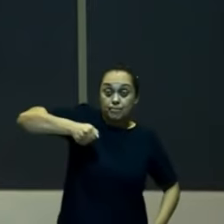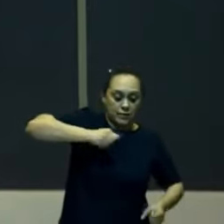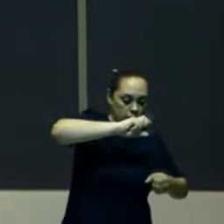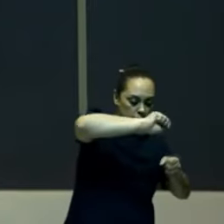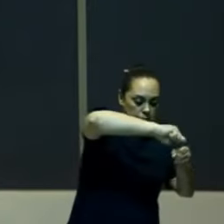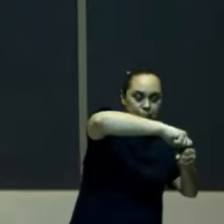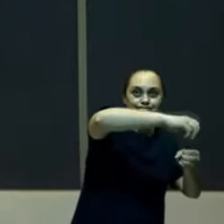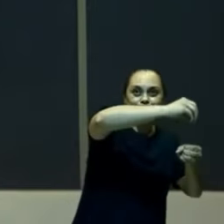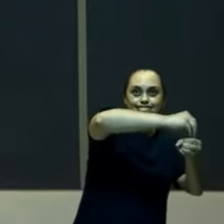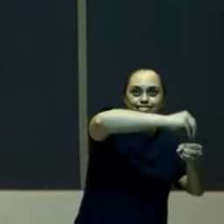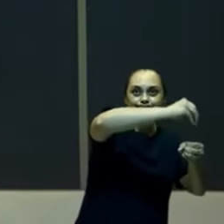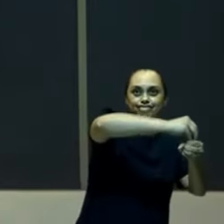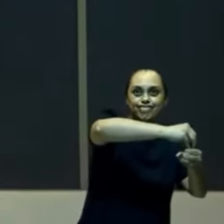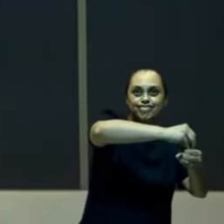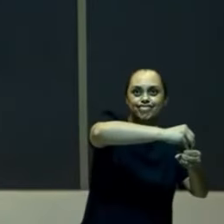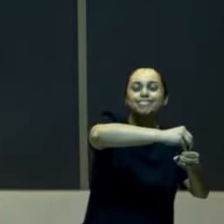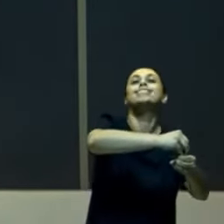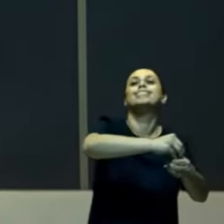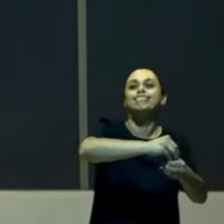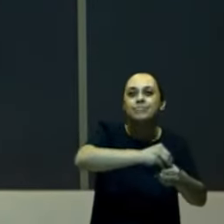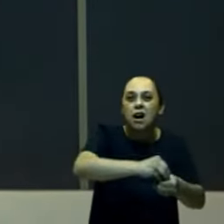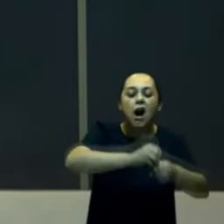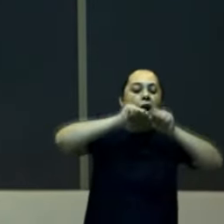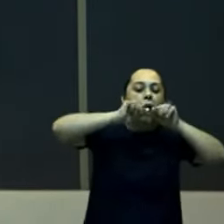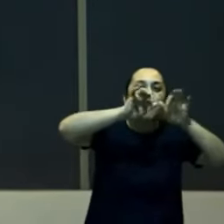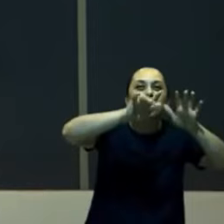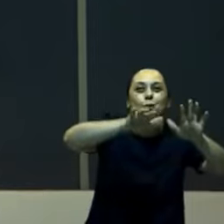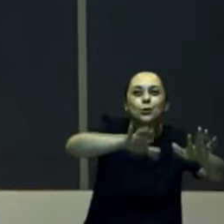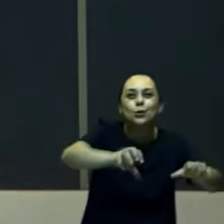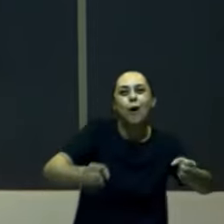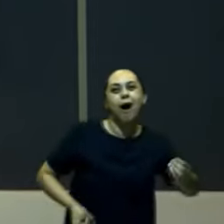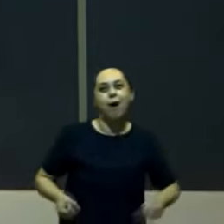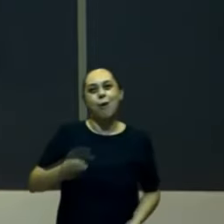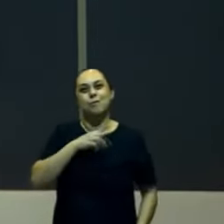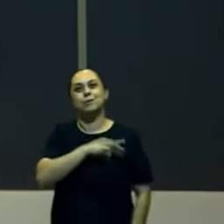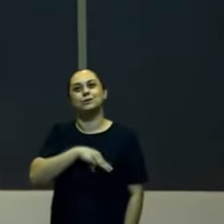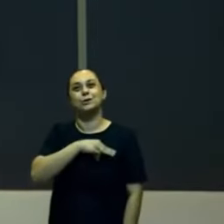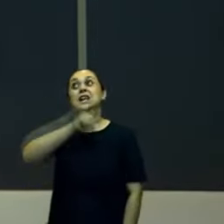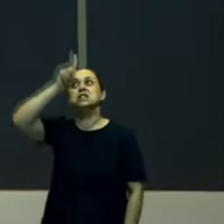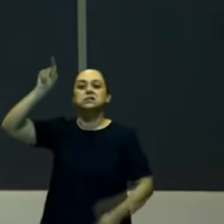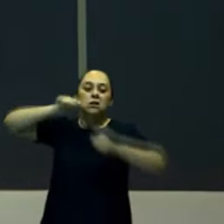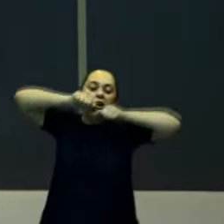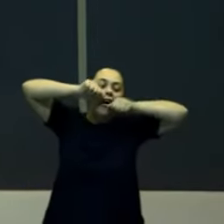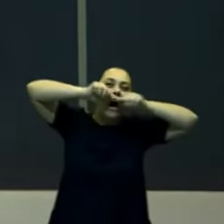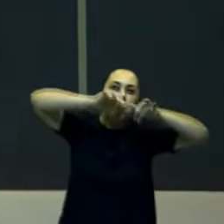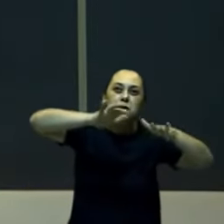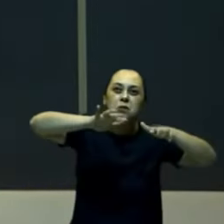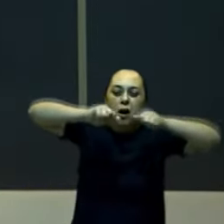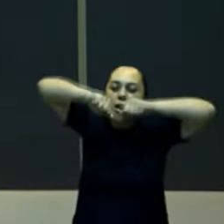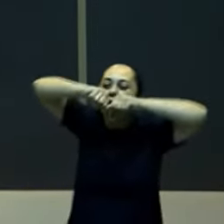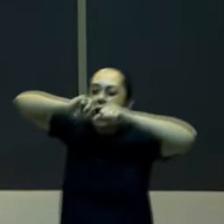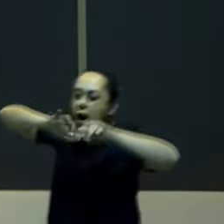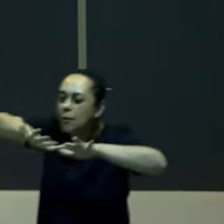obra missionária e Deus fez o resto. Deus foi providenciando